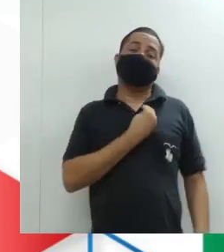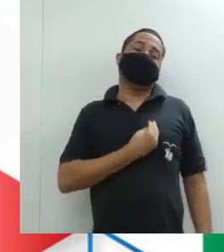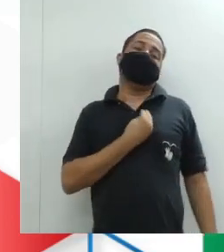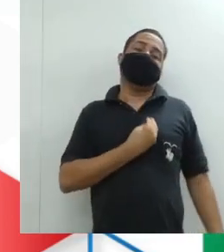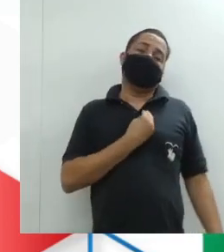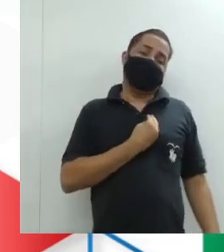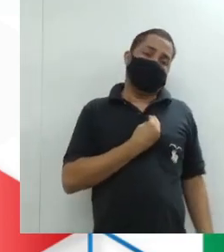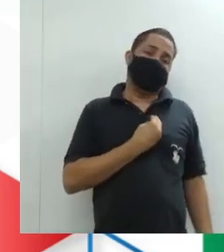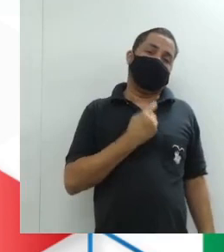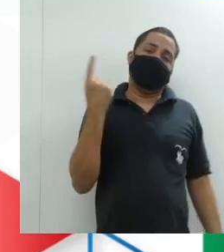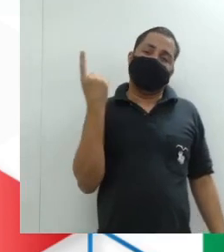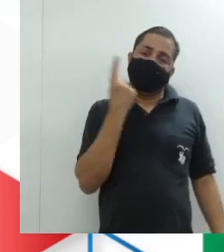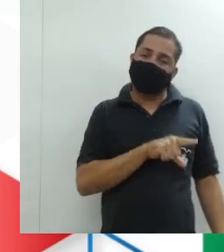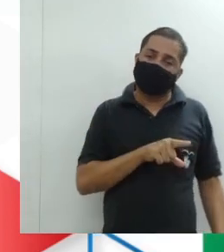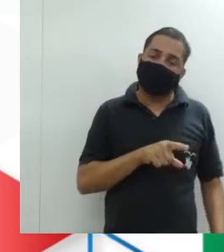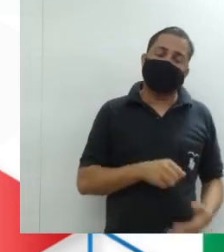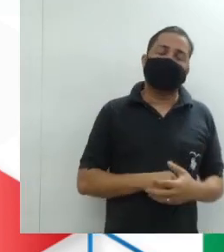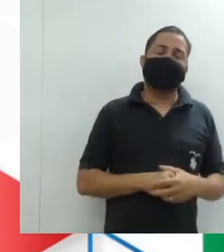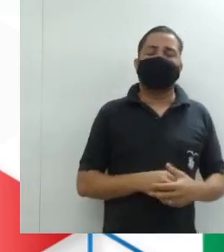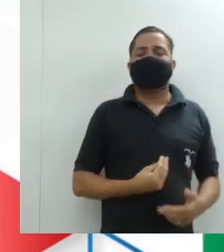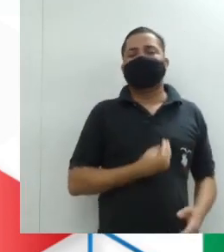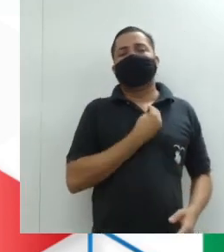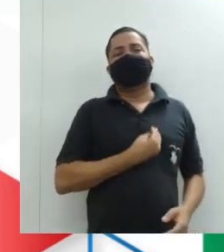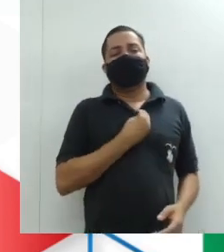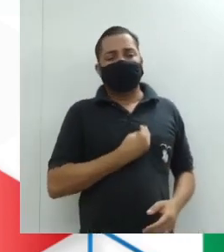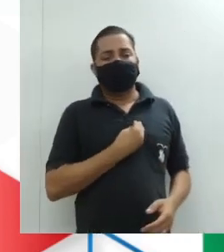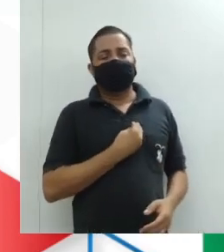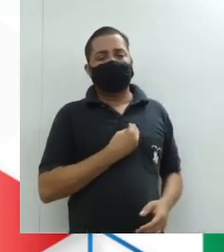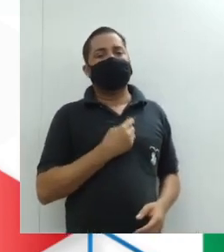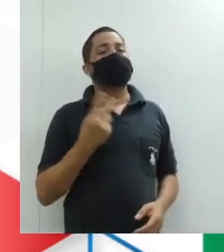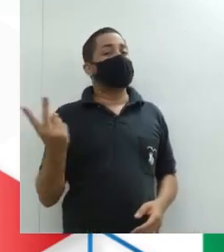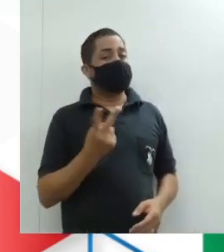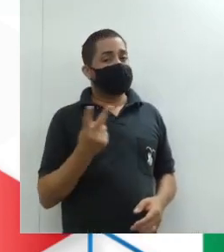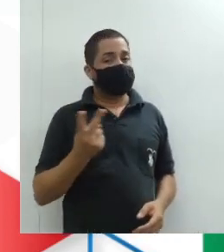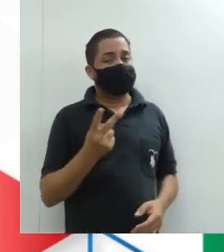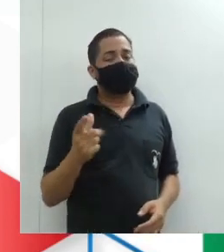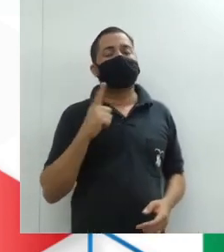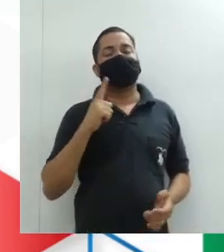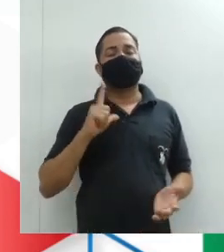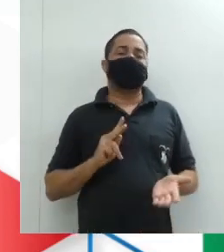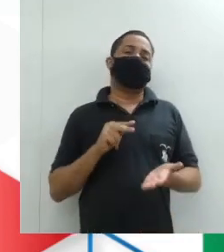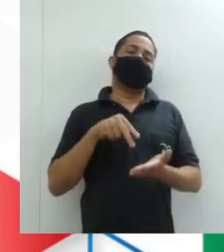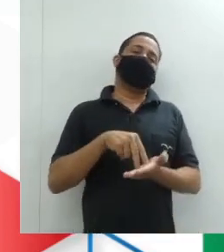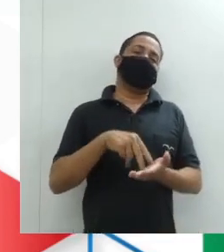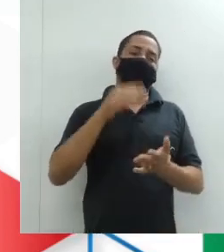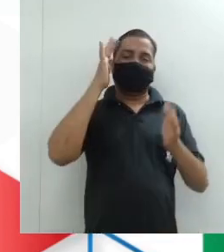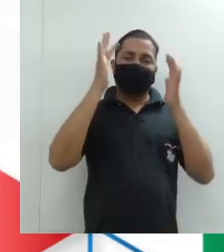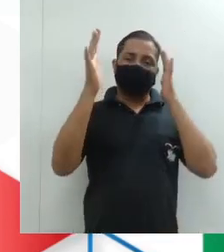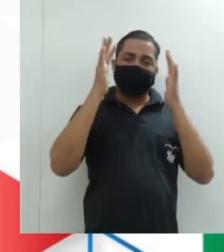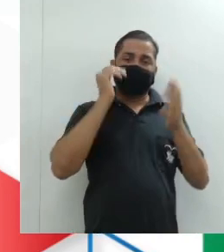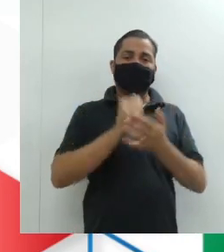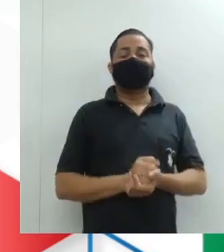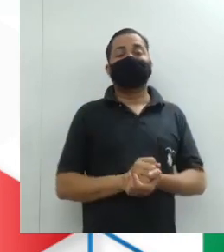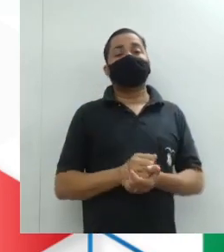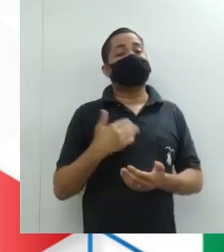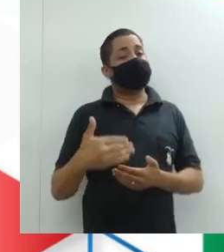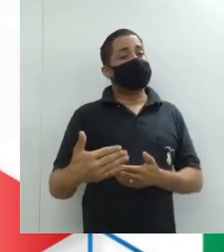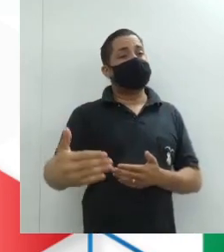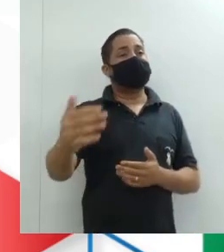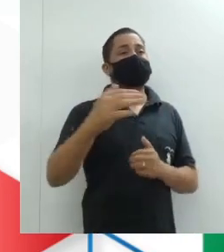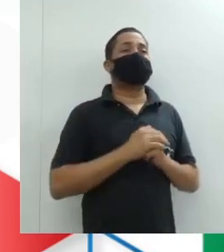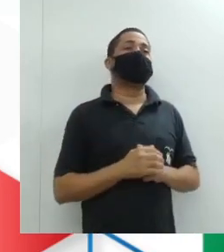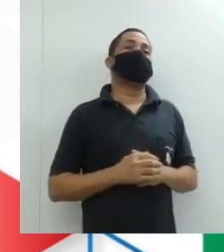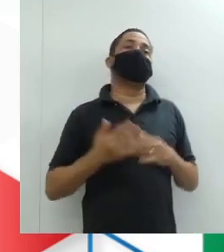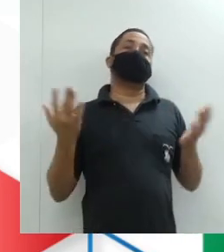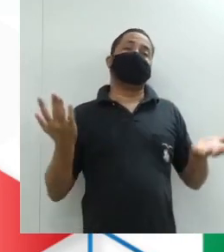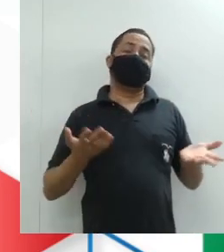a vida. Elas estão tomando uma atitude filosófica. E vamos adiante. Aqui